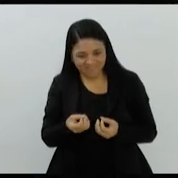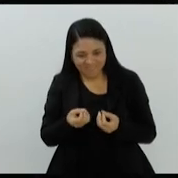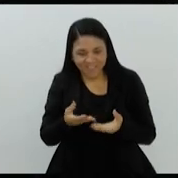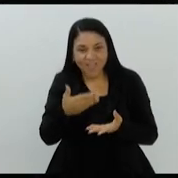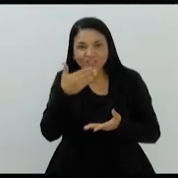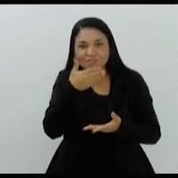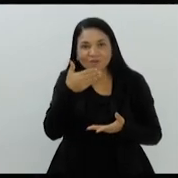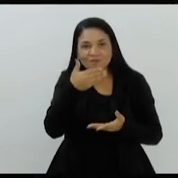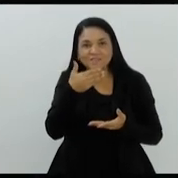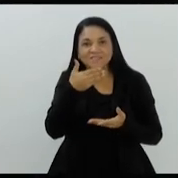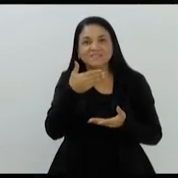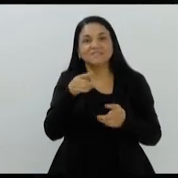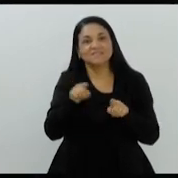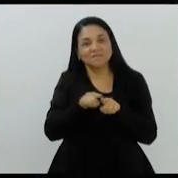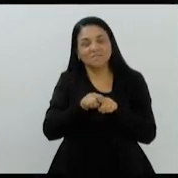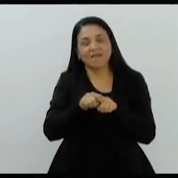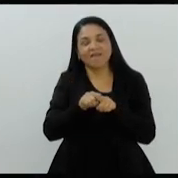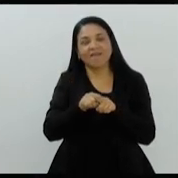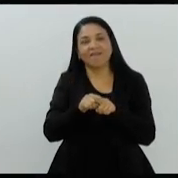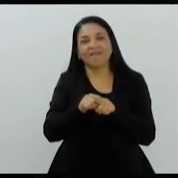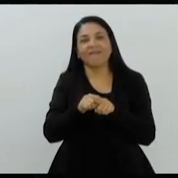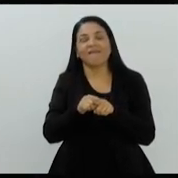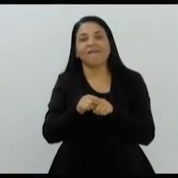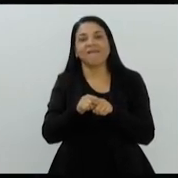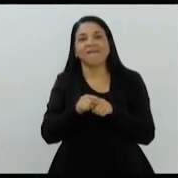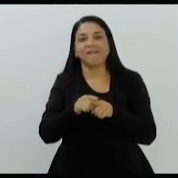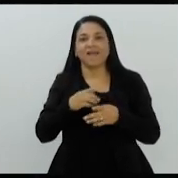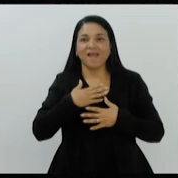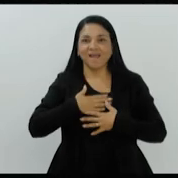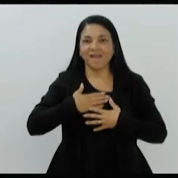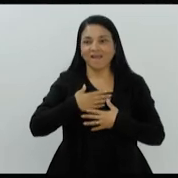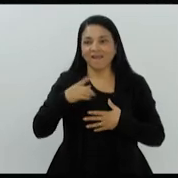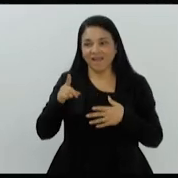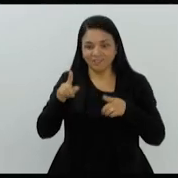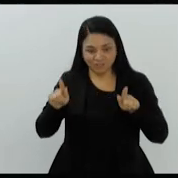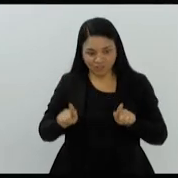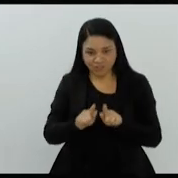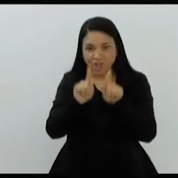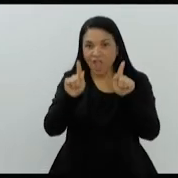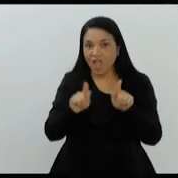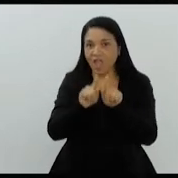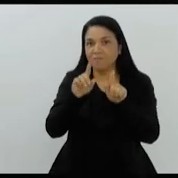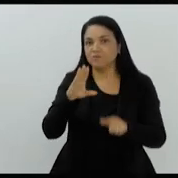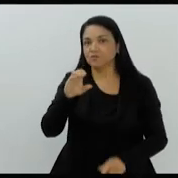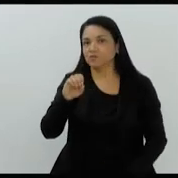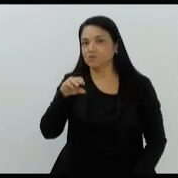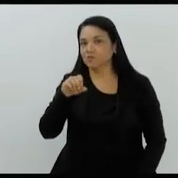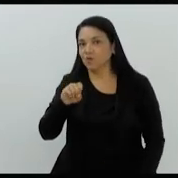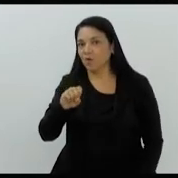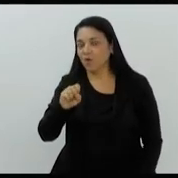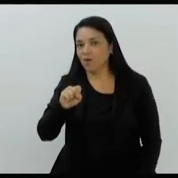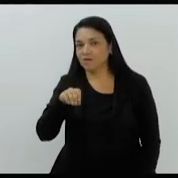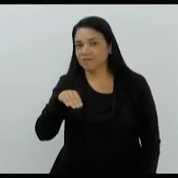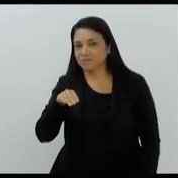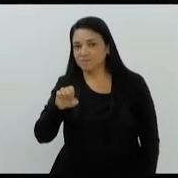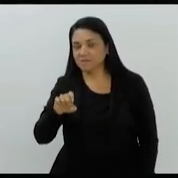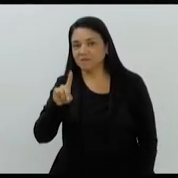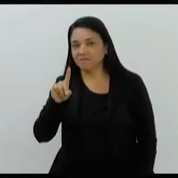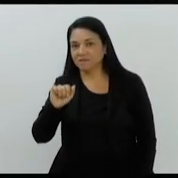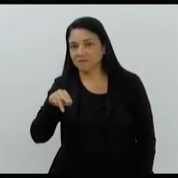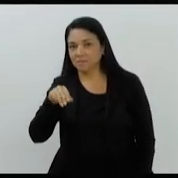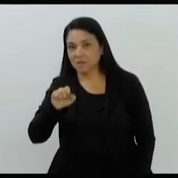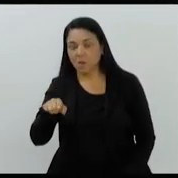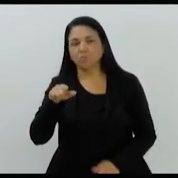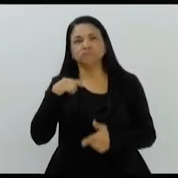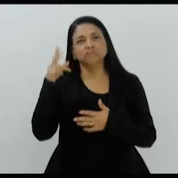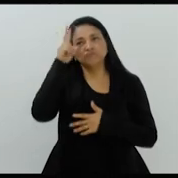você agrada a Cosme e Damião, que eram gêmeos, mas que, segundo a história dos mesmos, se tornaram